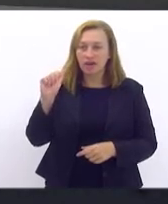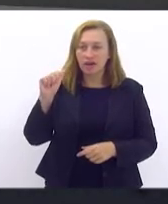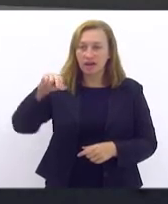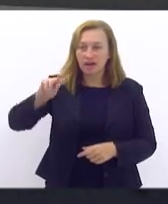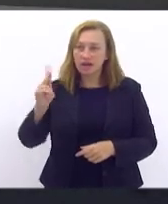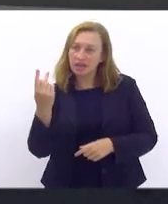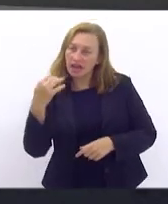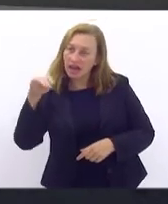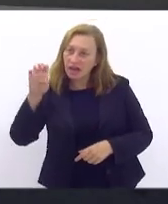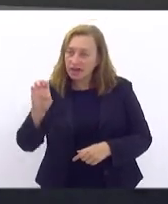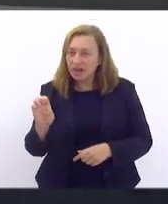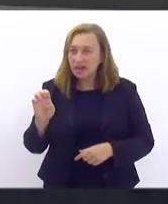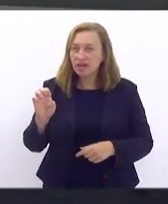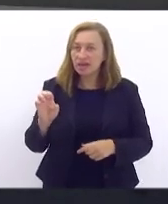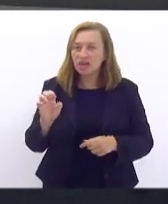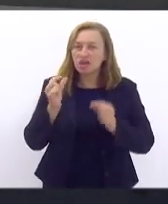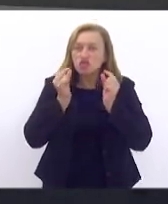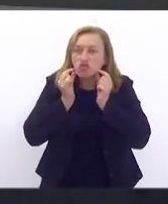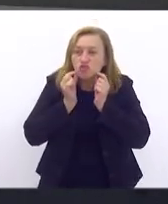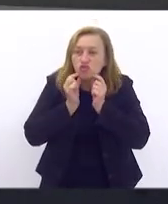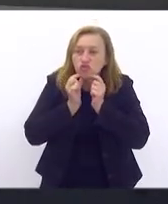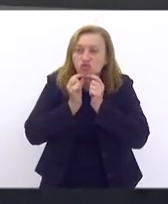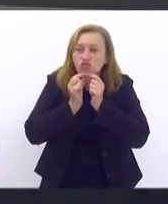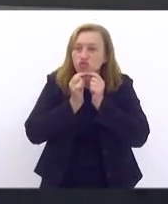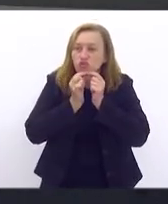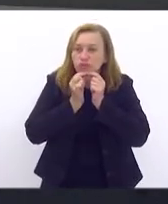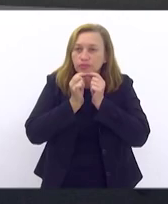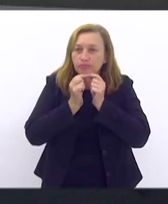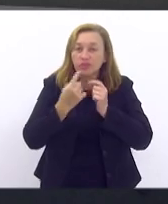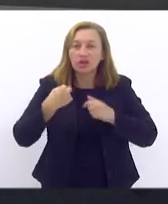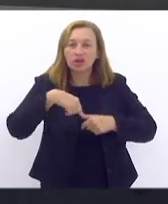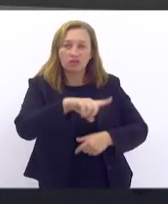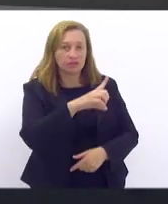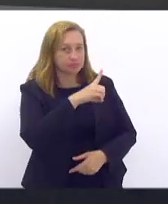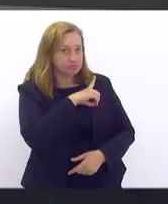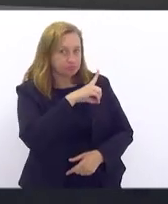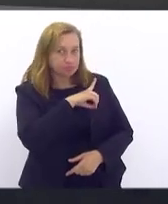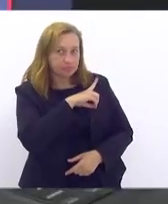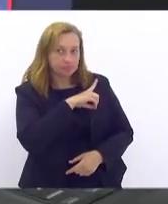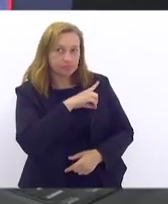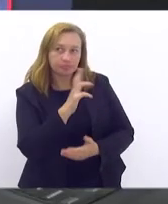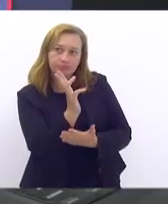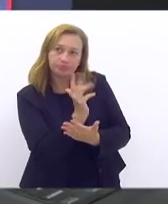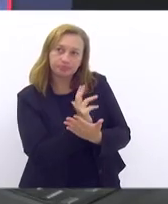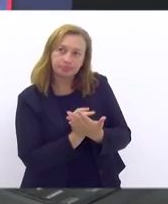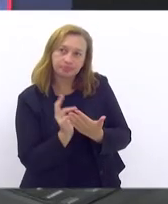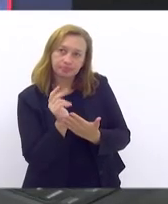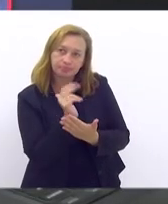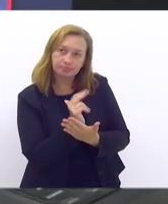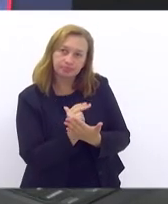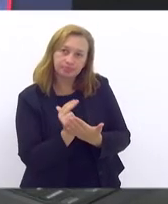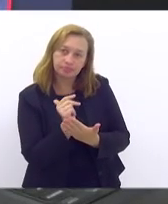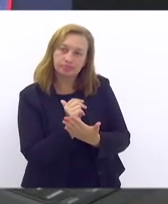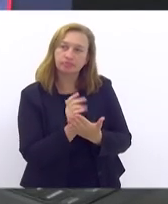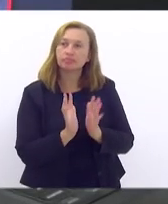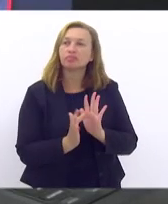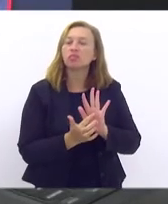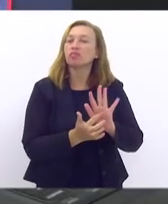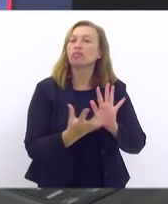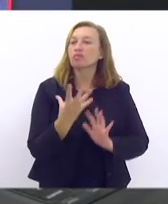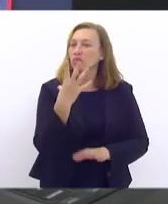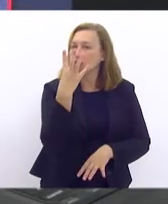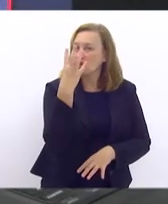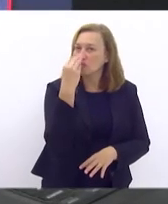vai na delegacia, fazem esse, eles chamam de mosaico, né? Eles fazem esse álbum onde nós